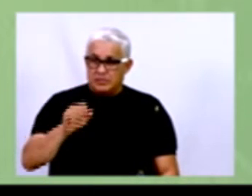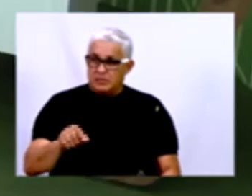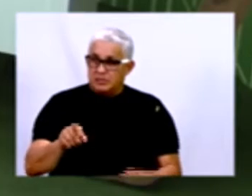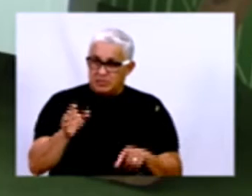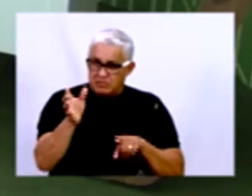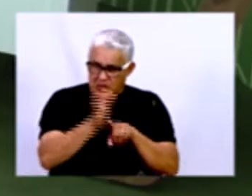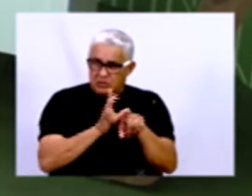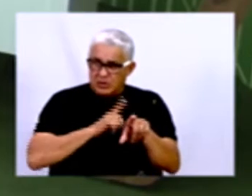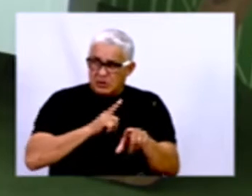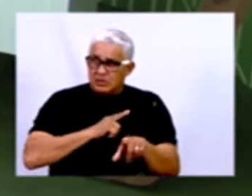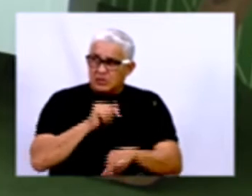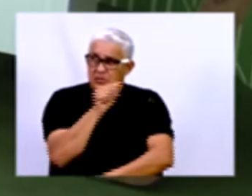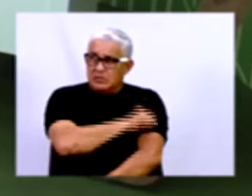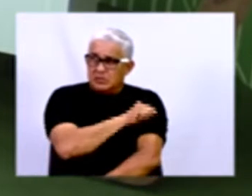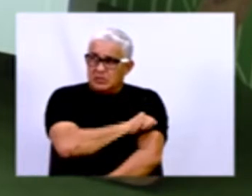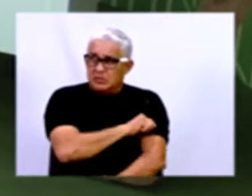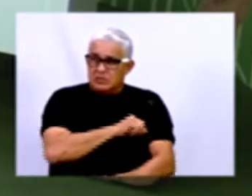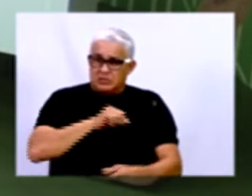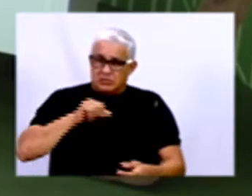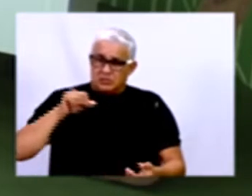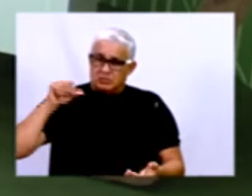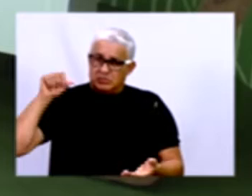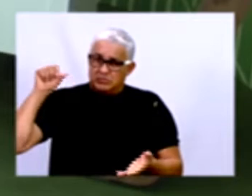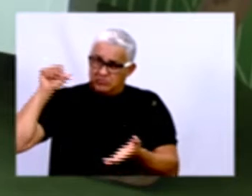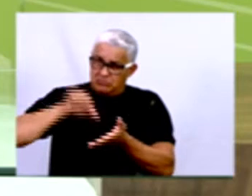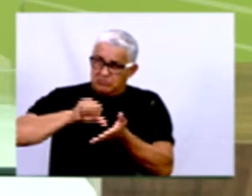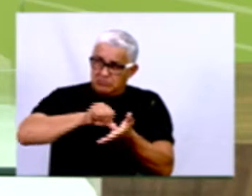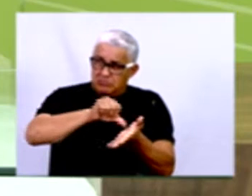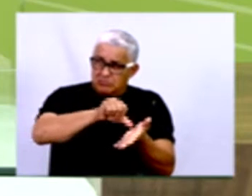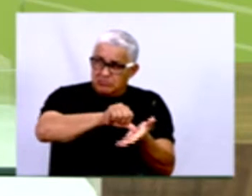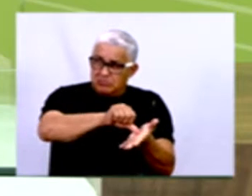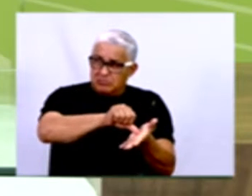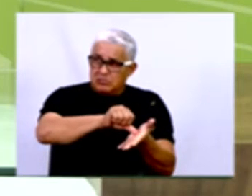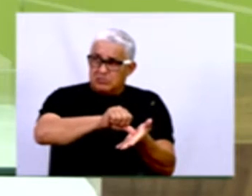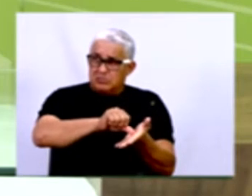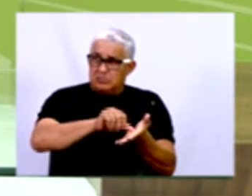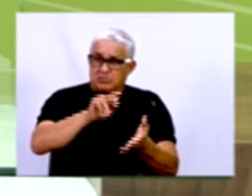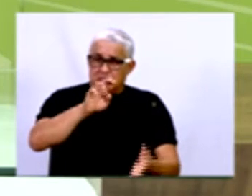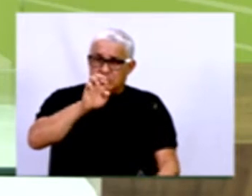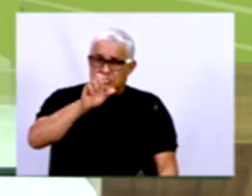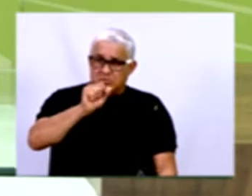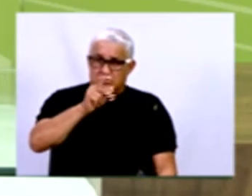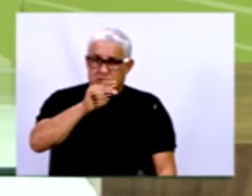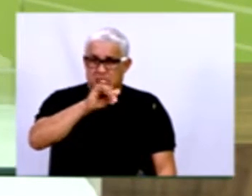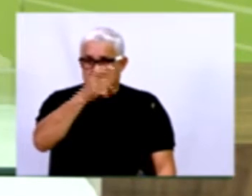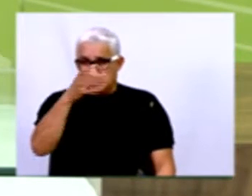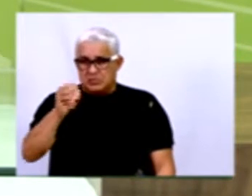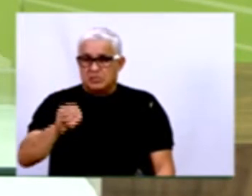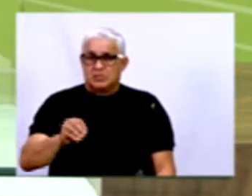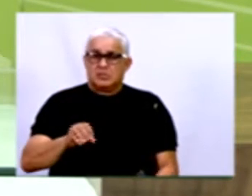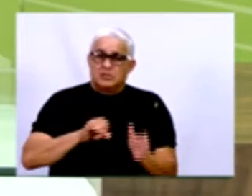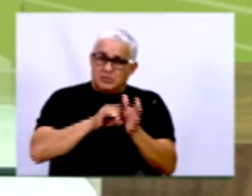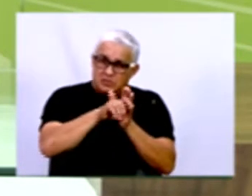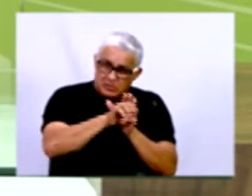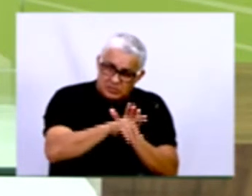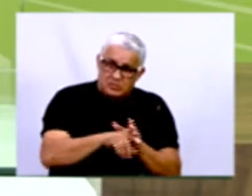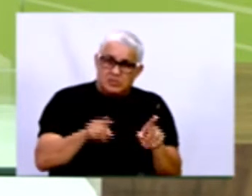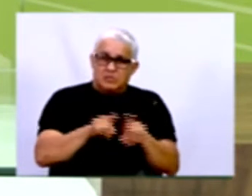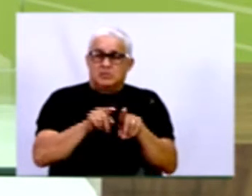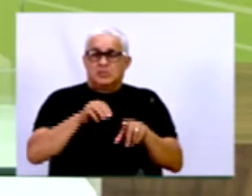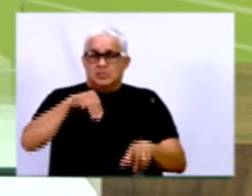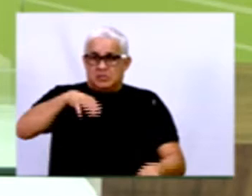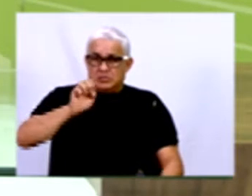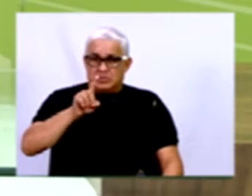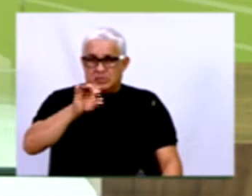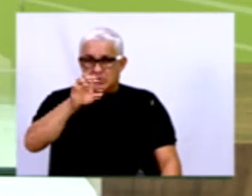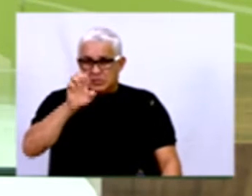de algum aluno nosso dos polos? Pessoal aqui de Espigão, Cacoal, Médici participando, dando boa noite aqui no chat. Eu